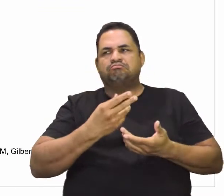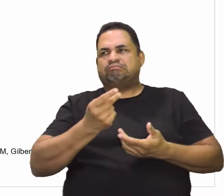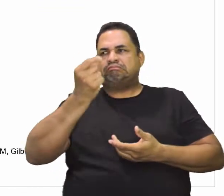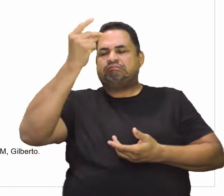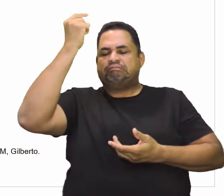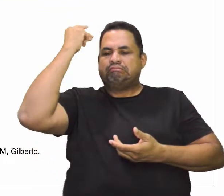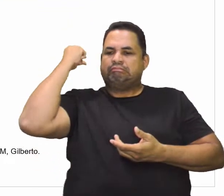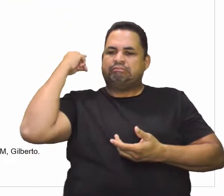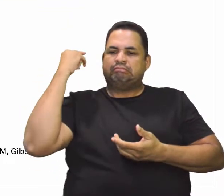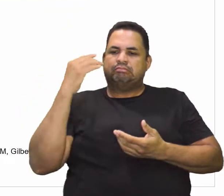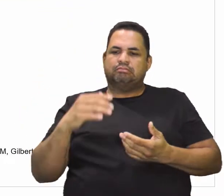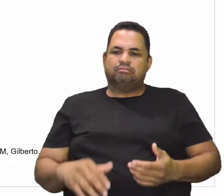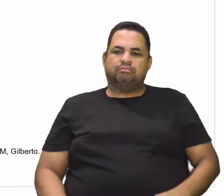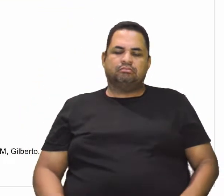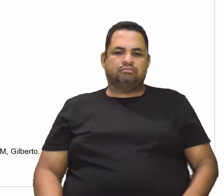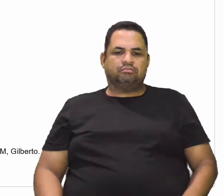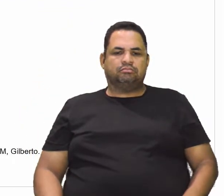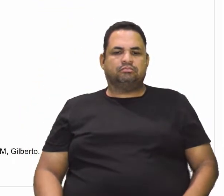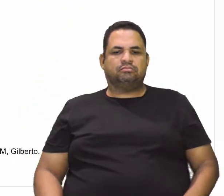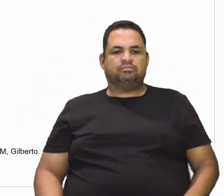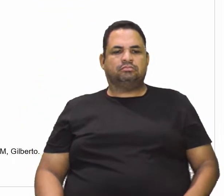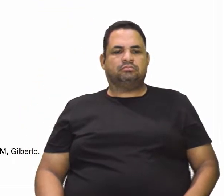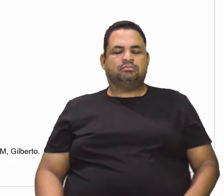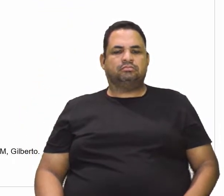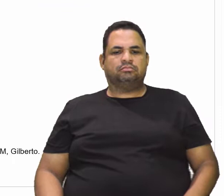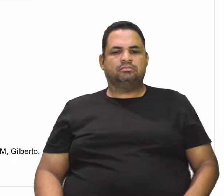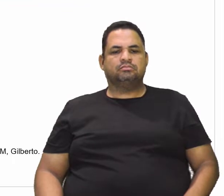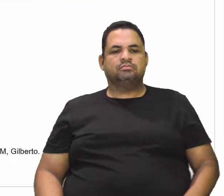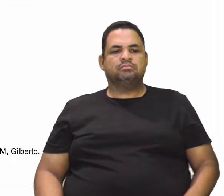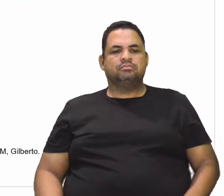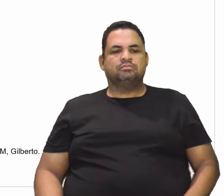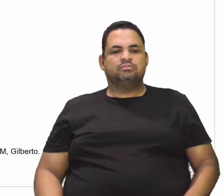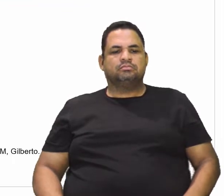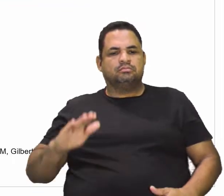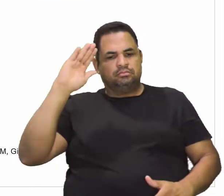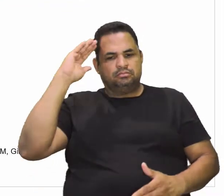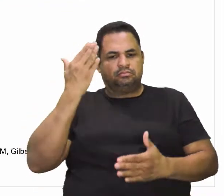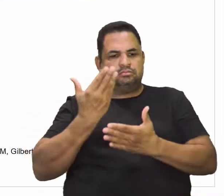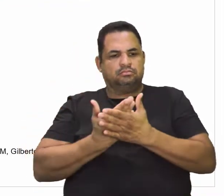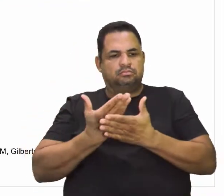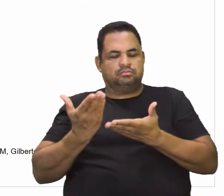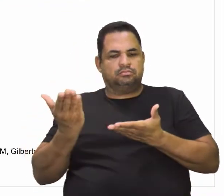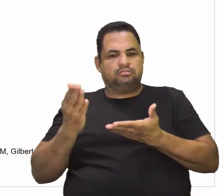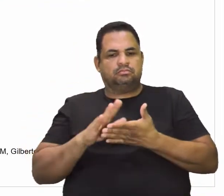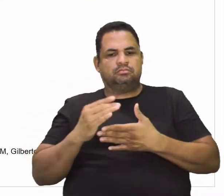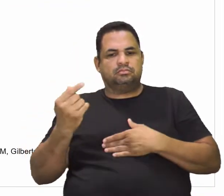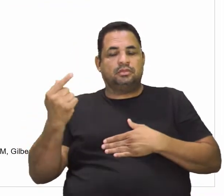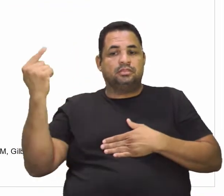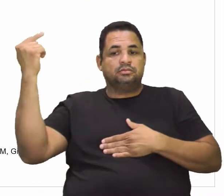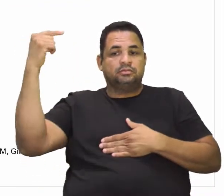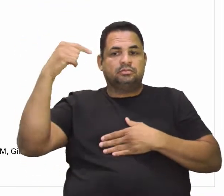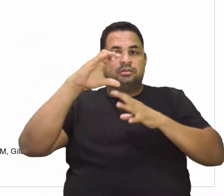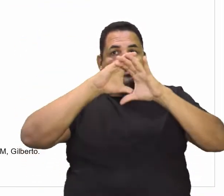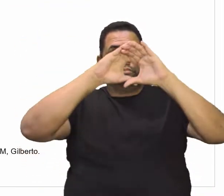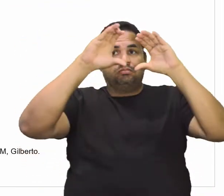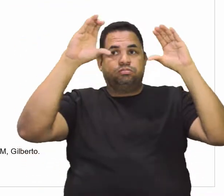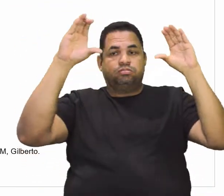esse meteorito não caiu ali naquela região? Acredita-se que esse meteorito, aí vai